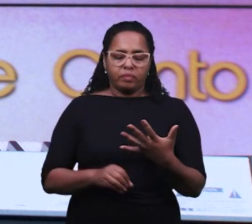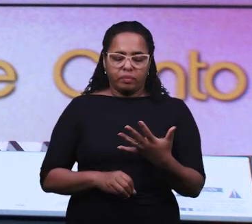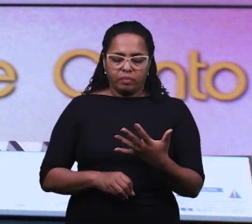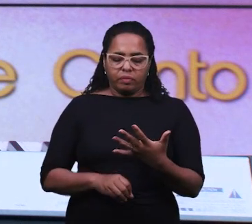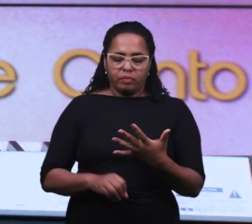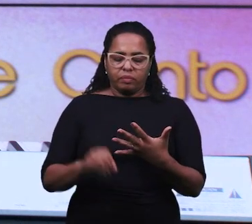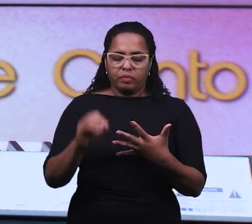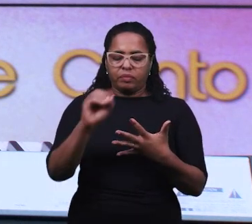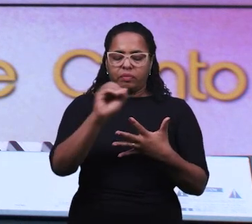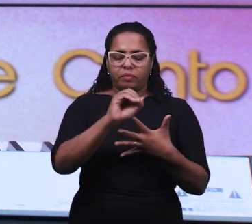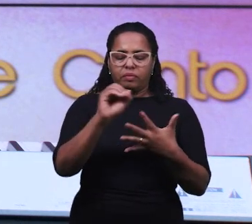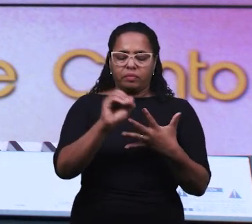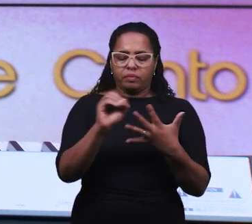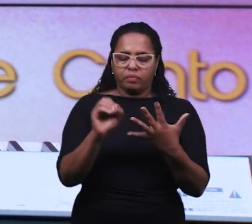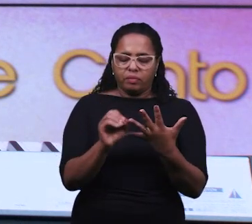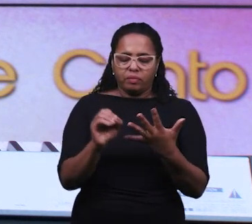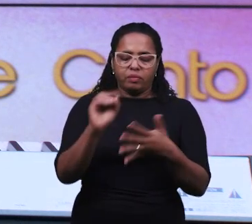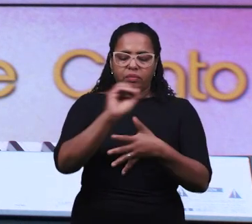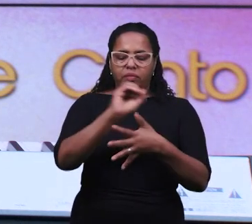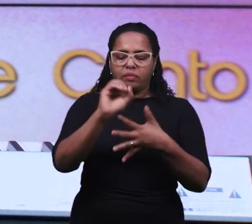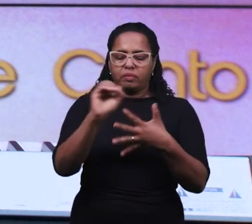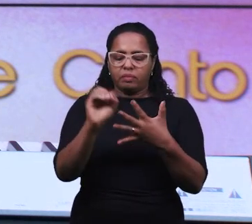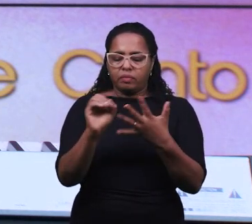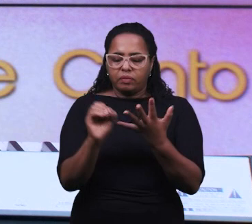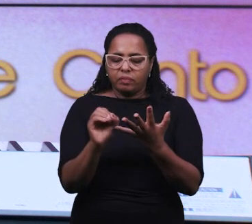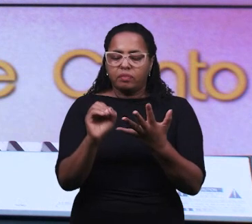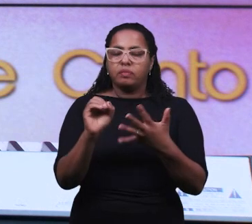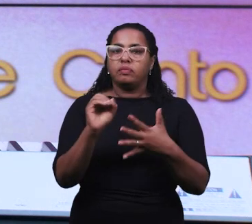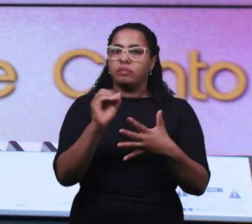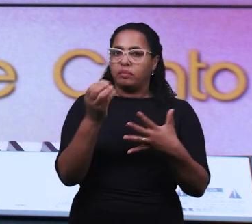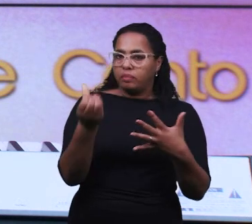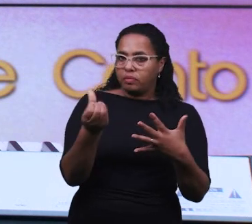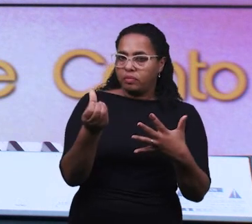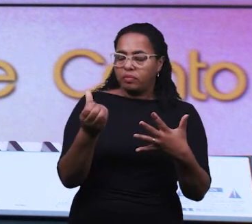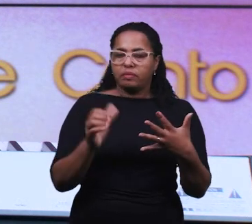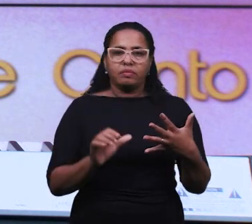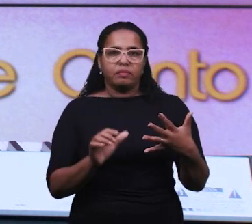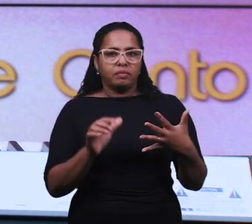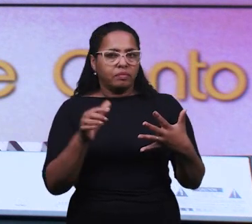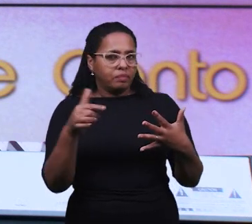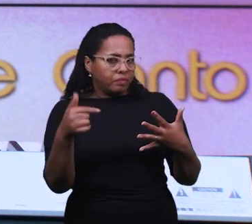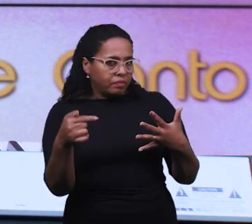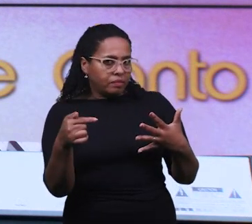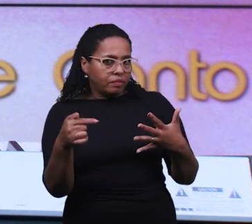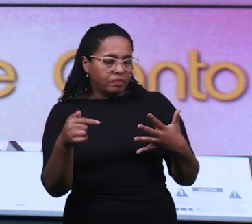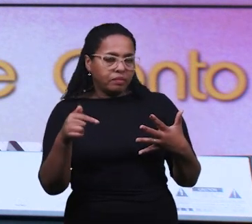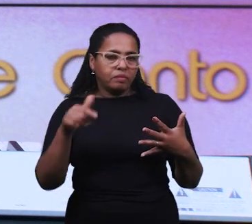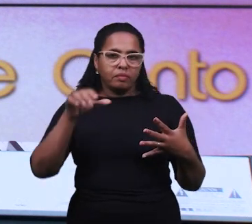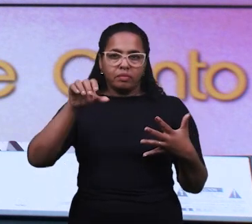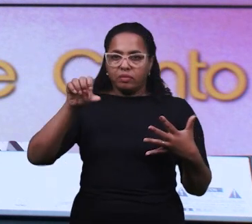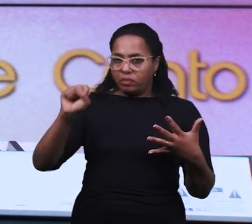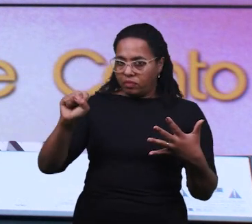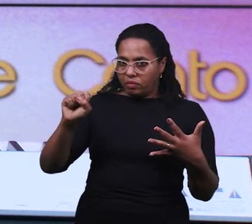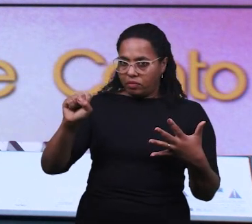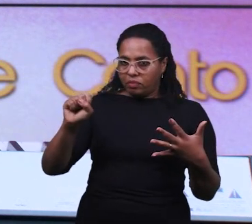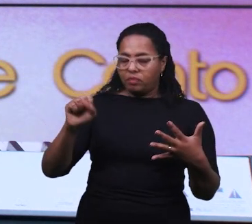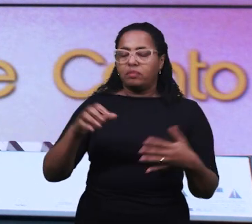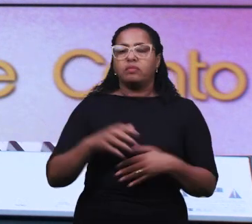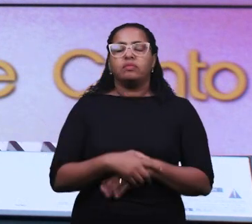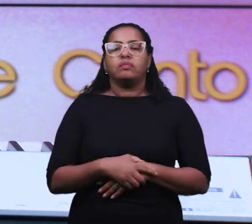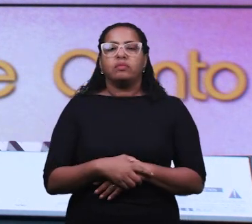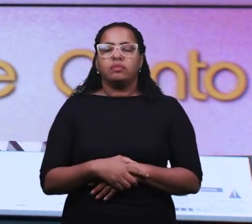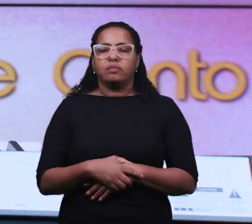4, 5, 6, 7, 8.